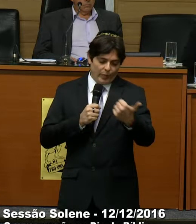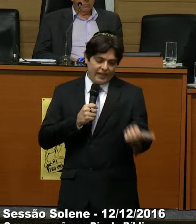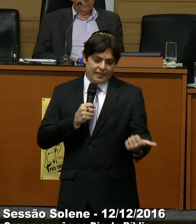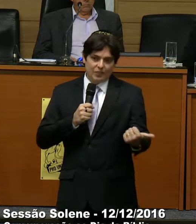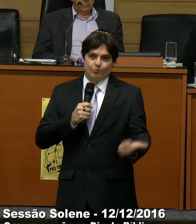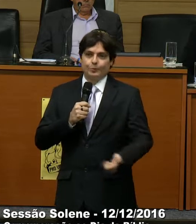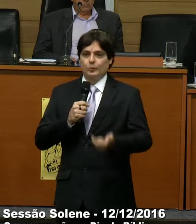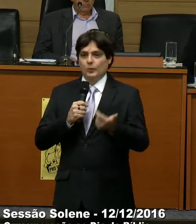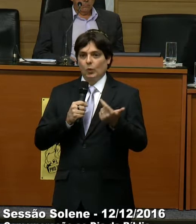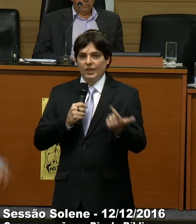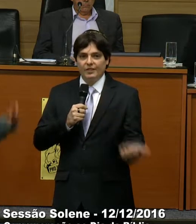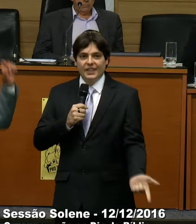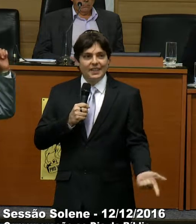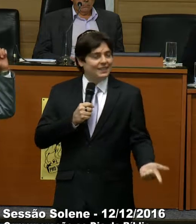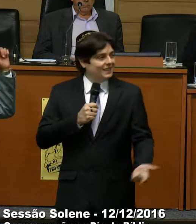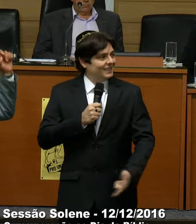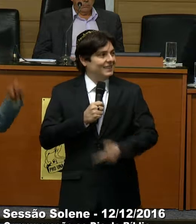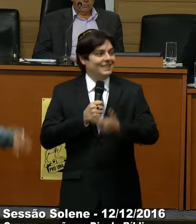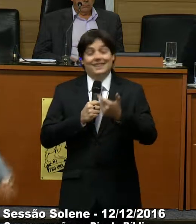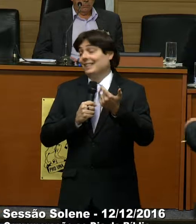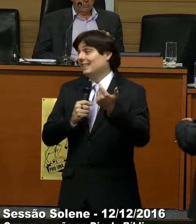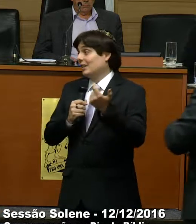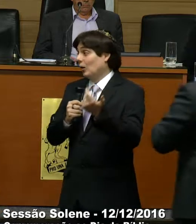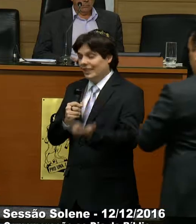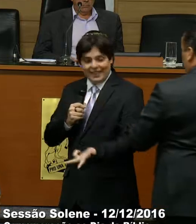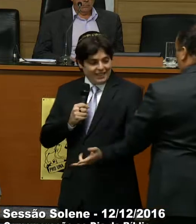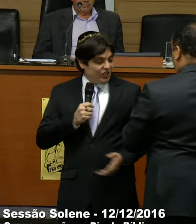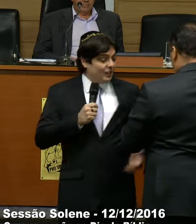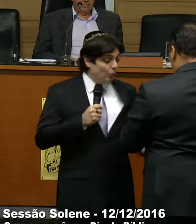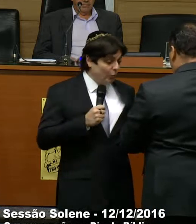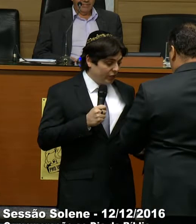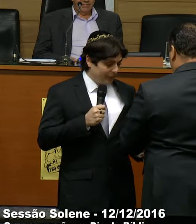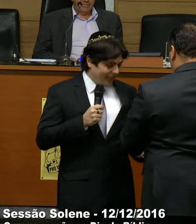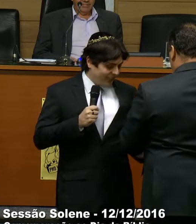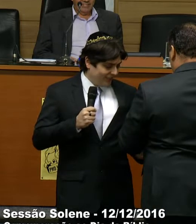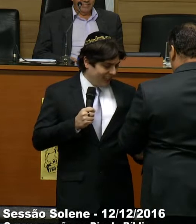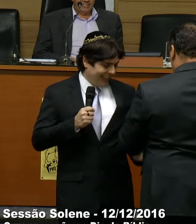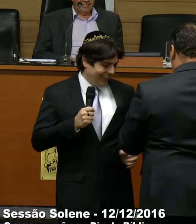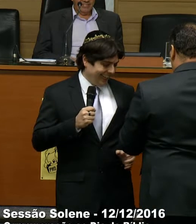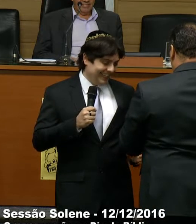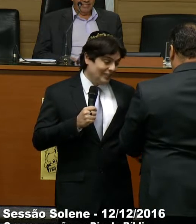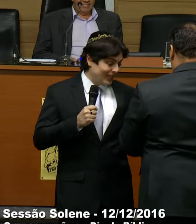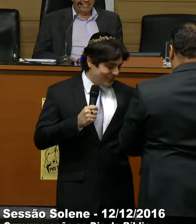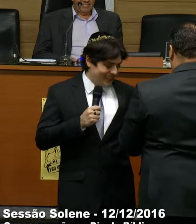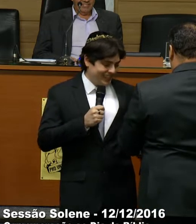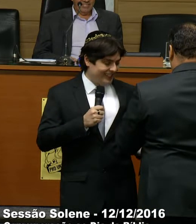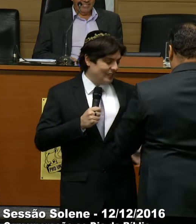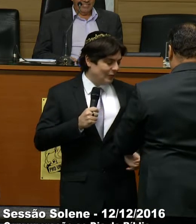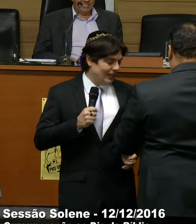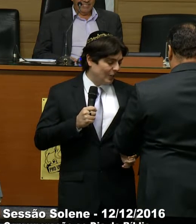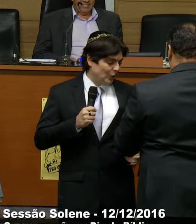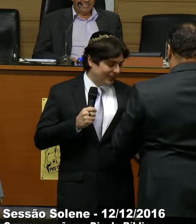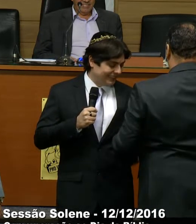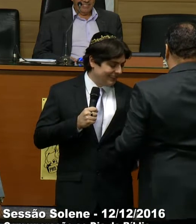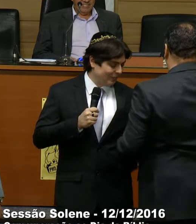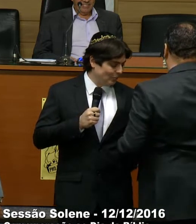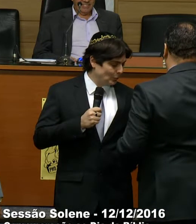guardar, abençoados e orientados, né, pela mão do Altíssimo, e hoje a Bíblia é um patrimônio, né, de todos